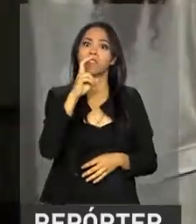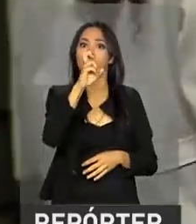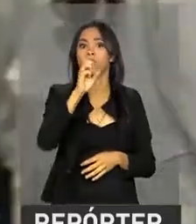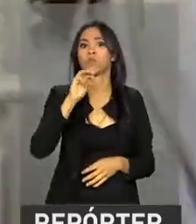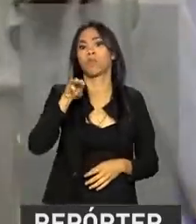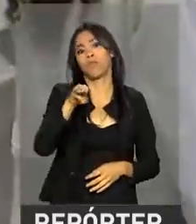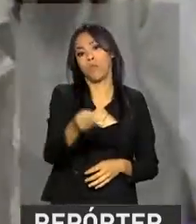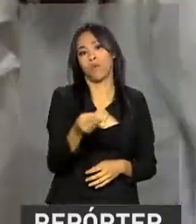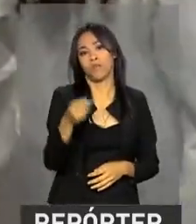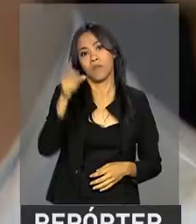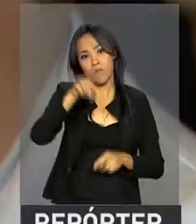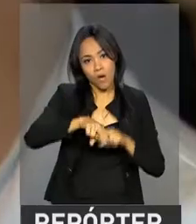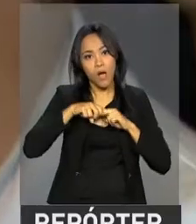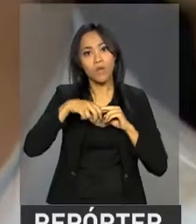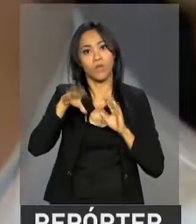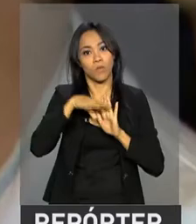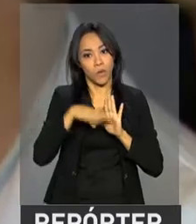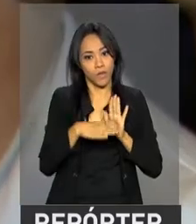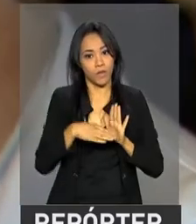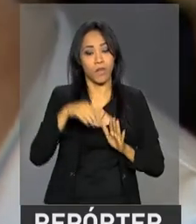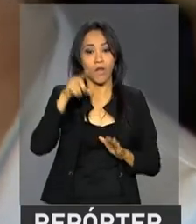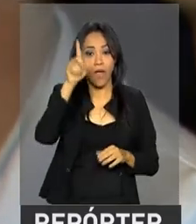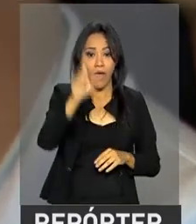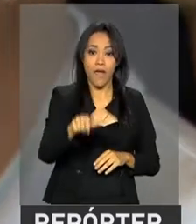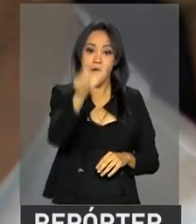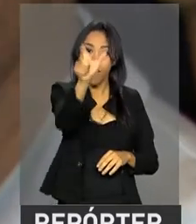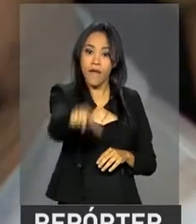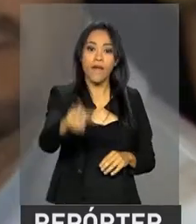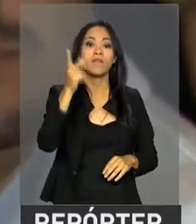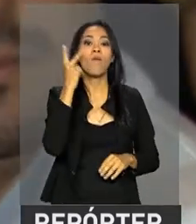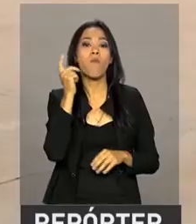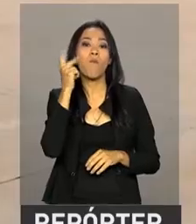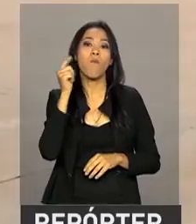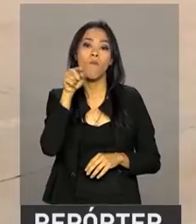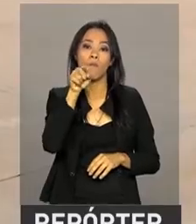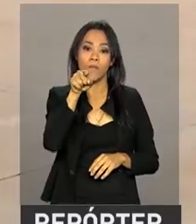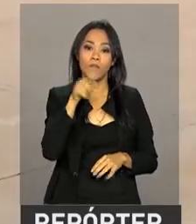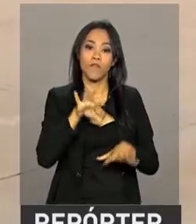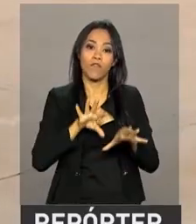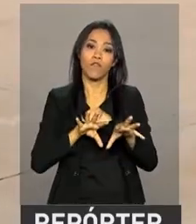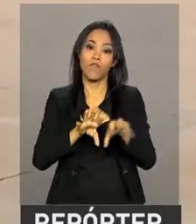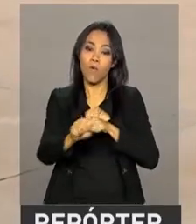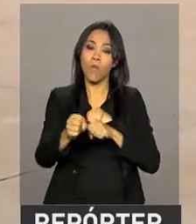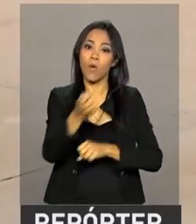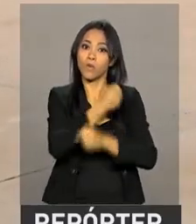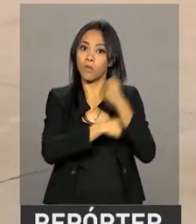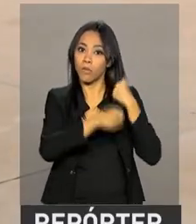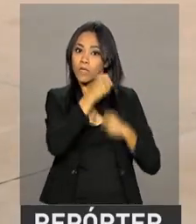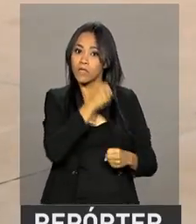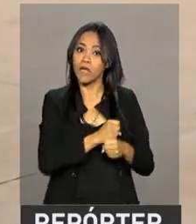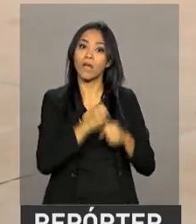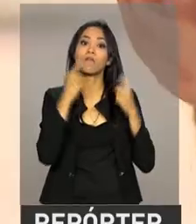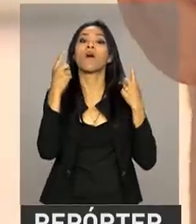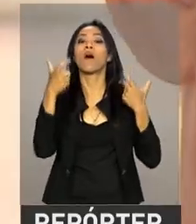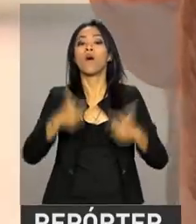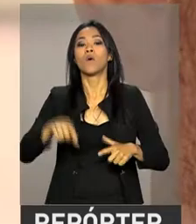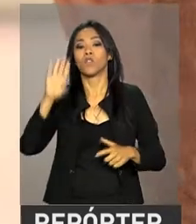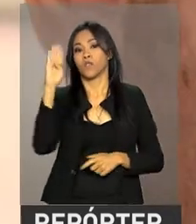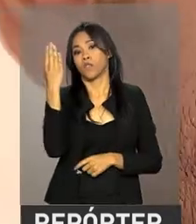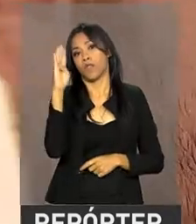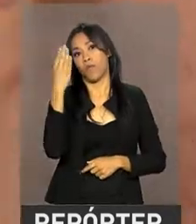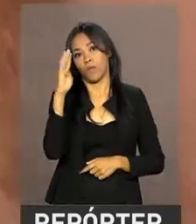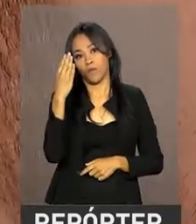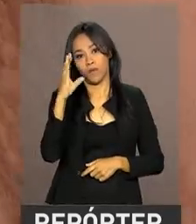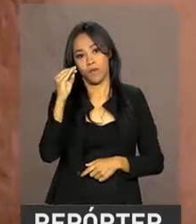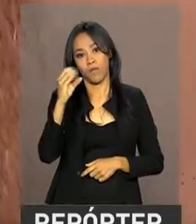programa Mais Médicos. Entre eles está o cearense Jameson, que se formou no ano passado na Bolívia e vai